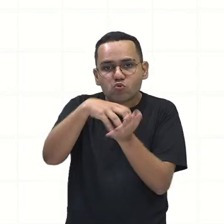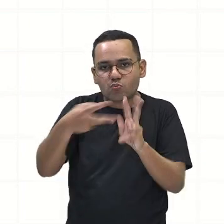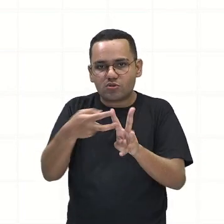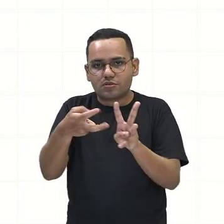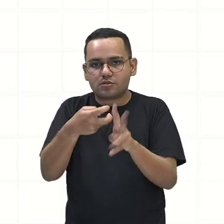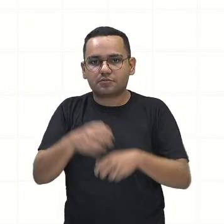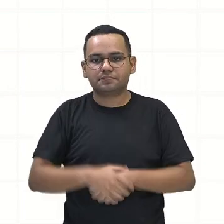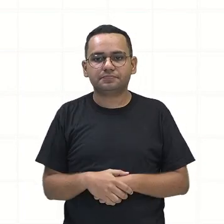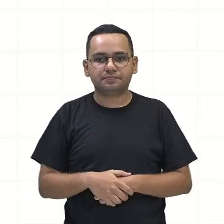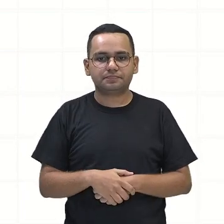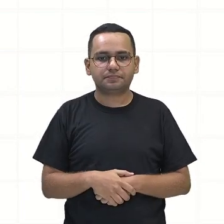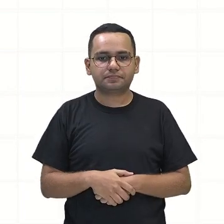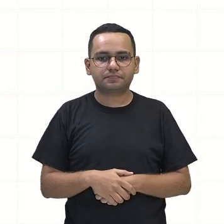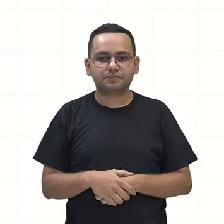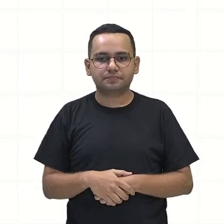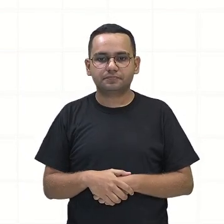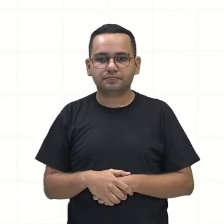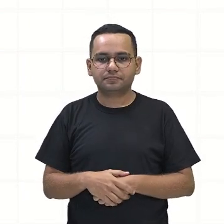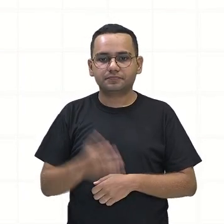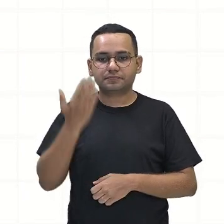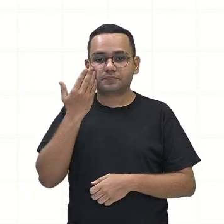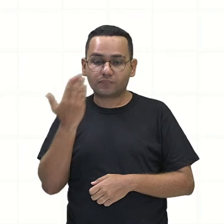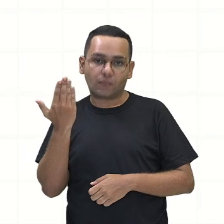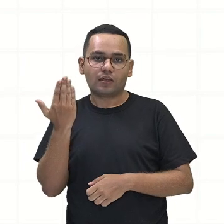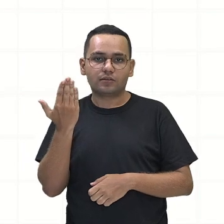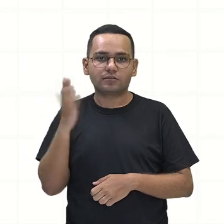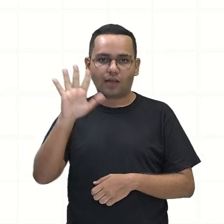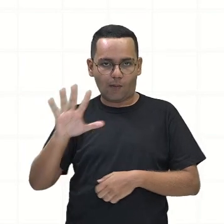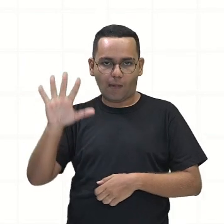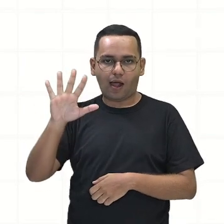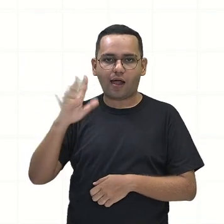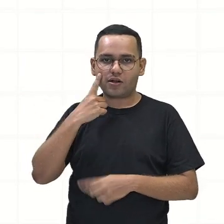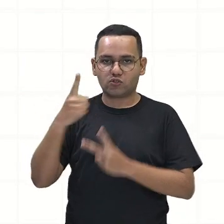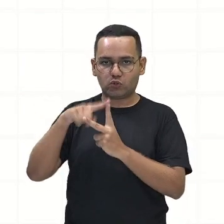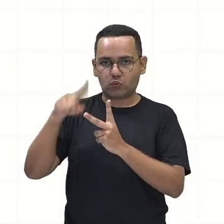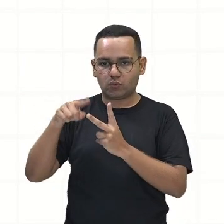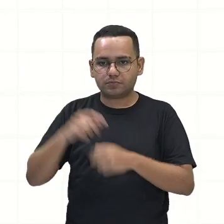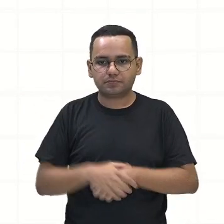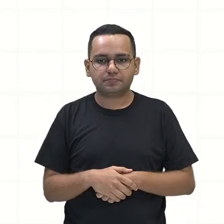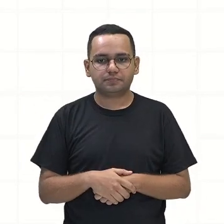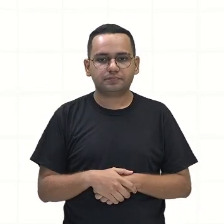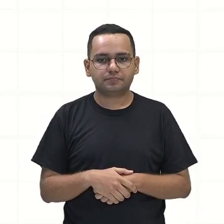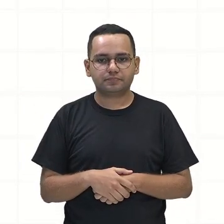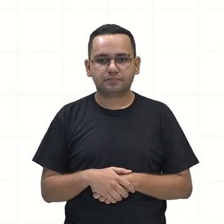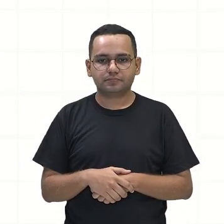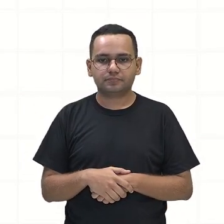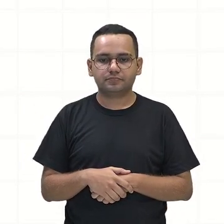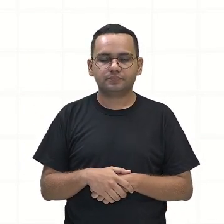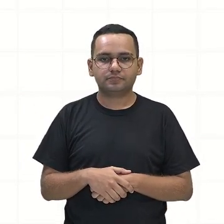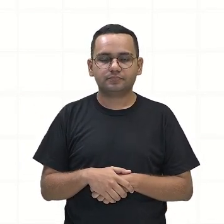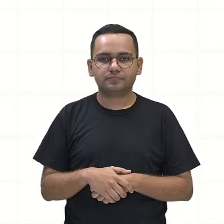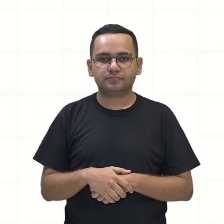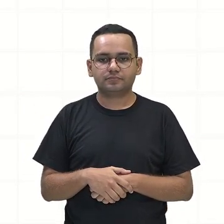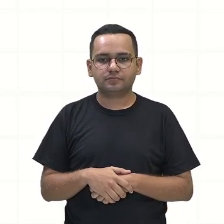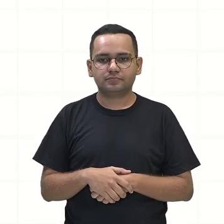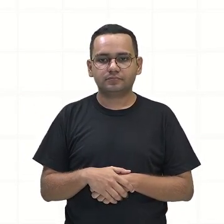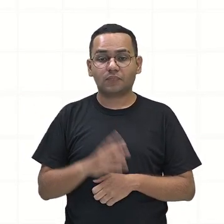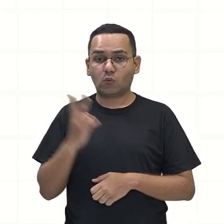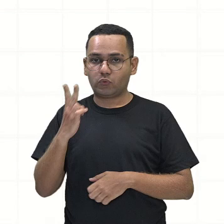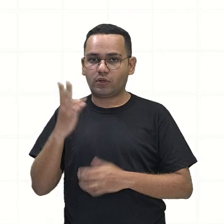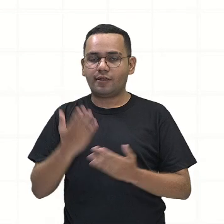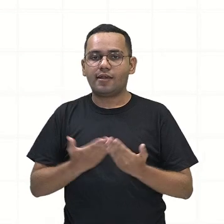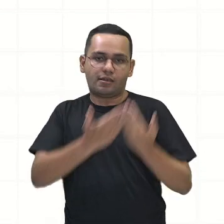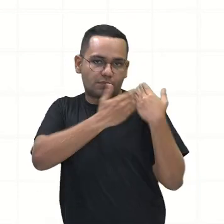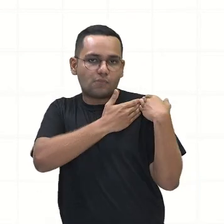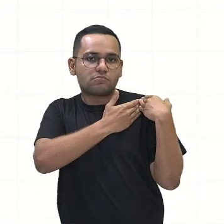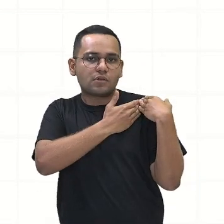a representação de Pedro de Úrsula e Lopo de Aguirre, que foram esses expedicionários dessa